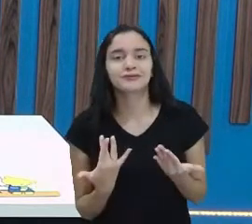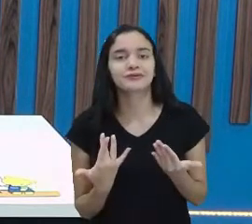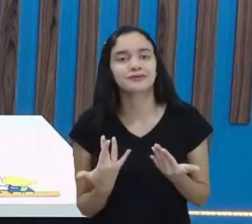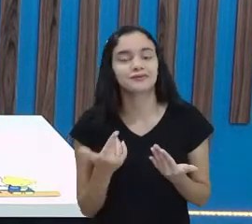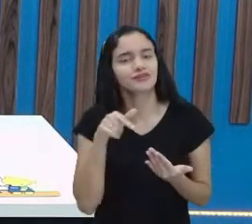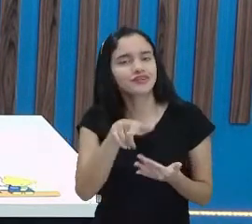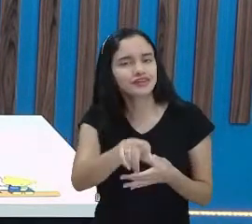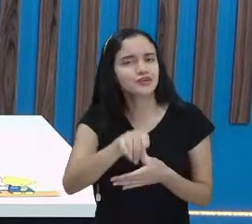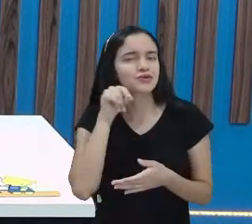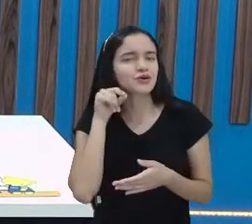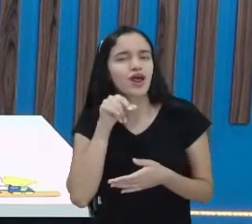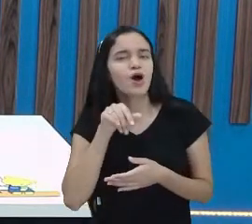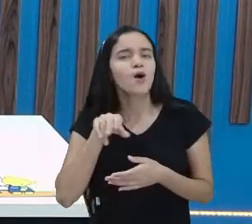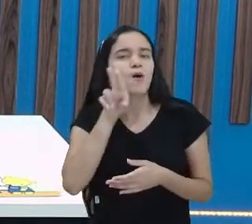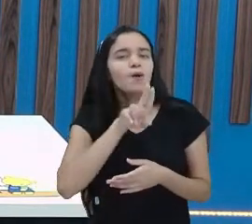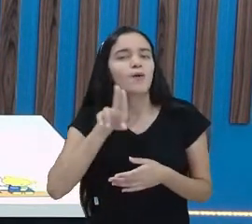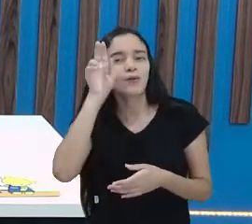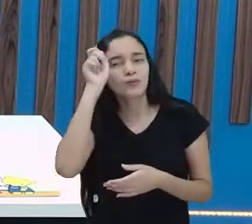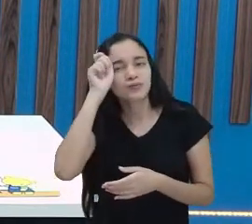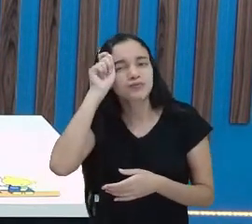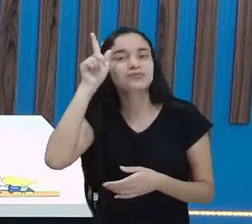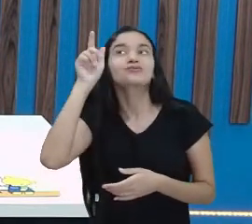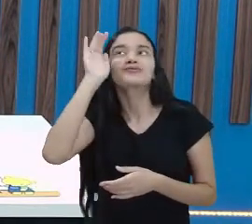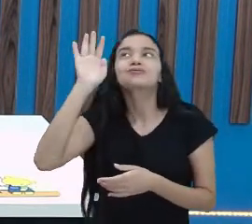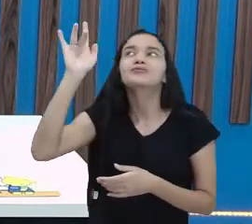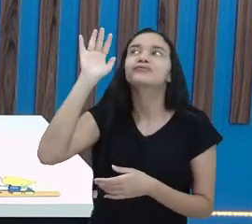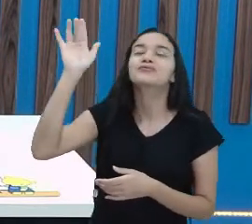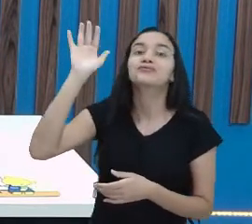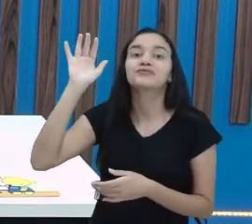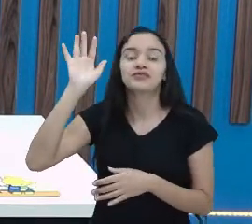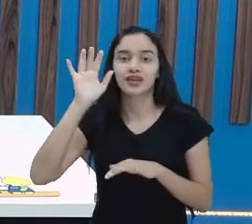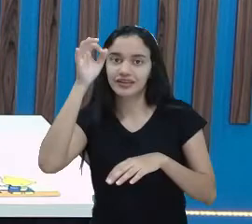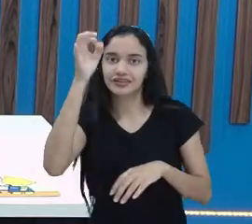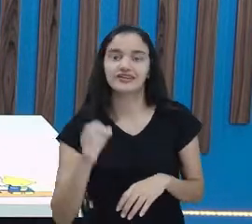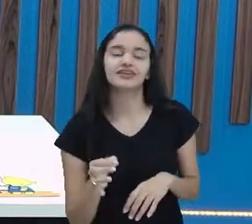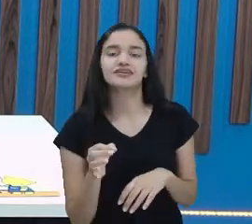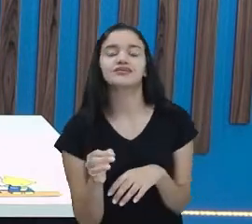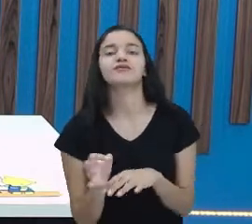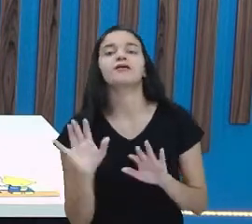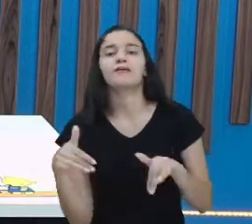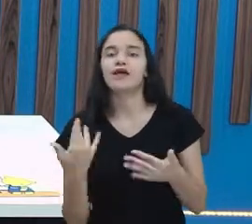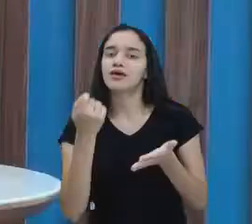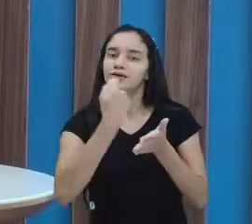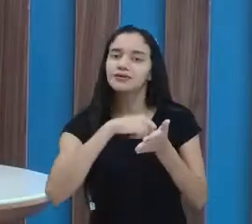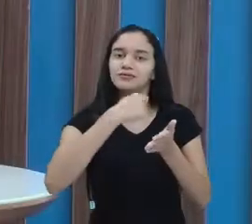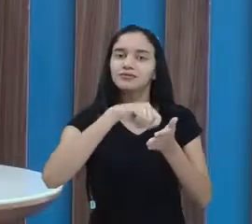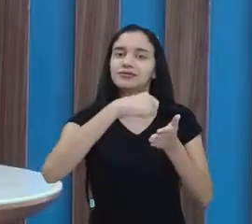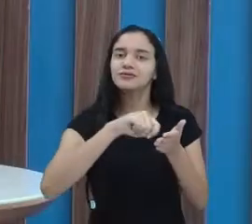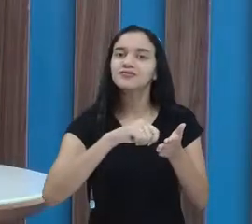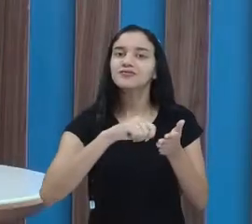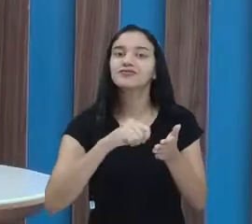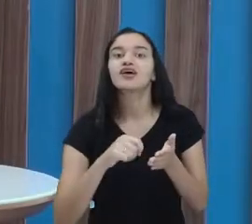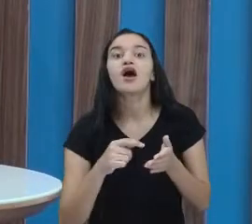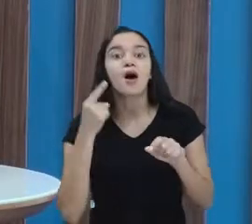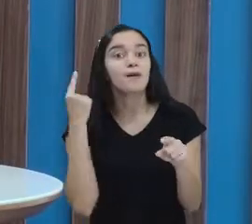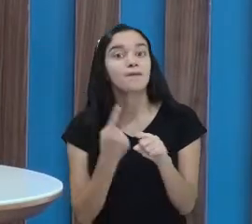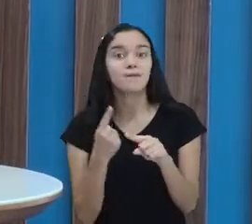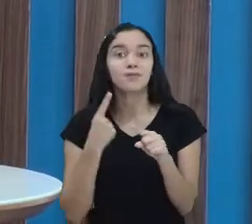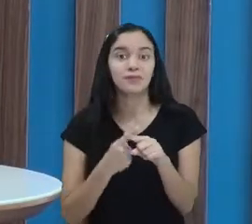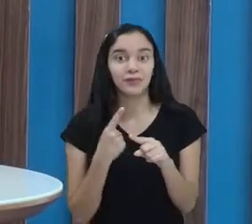seu critério. Use a sua imaginação, tá certo? Mas se souber escrever, escreva, porque